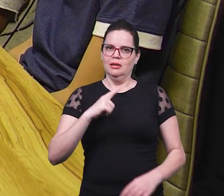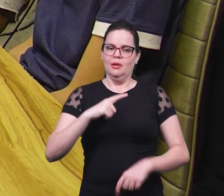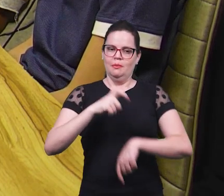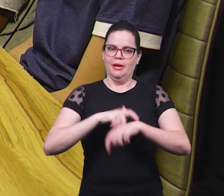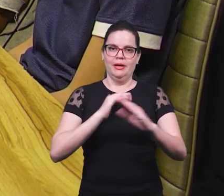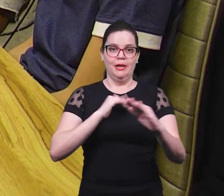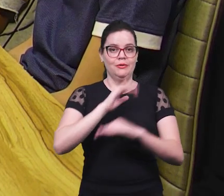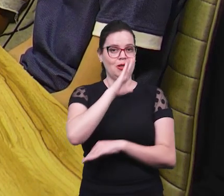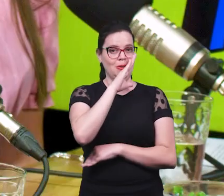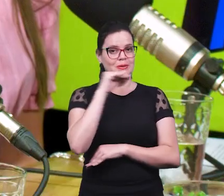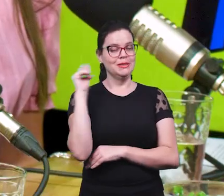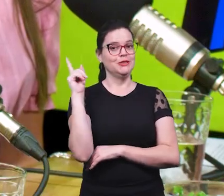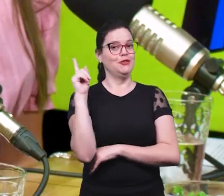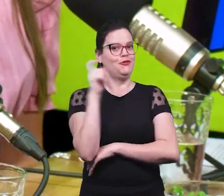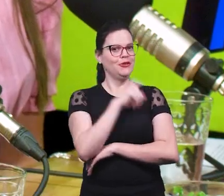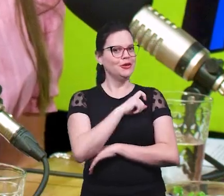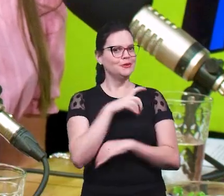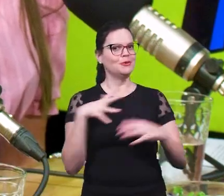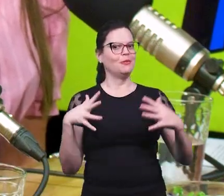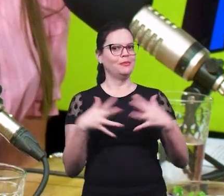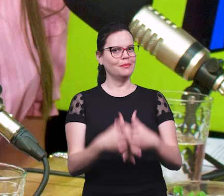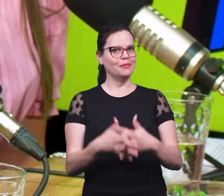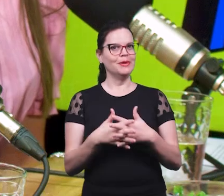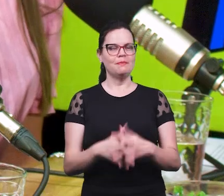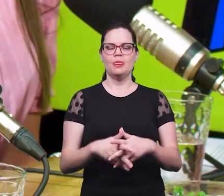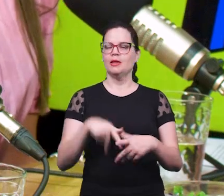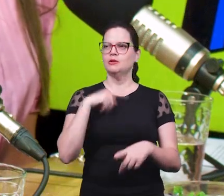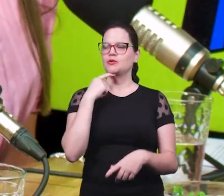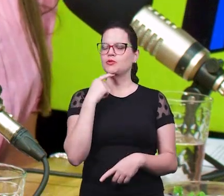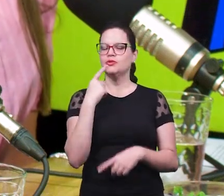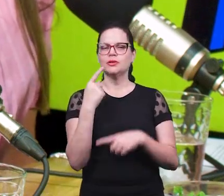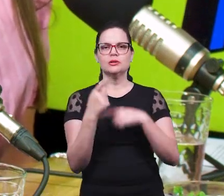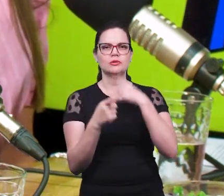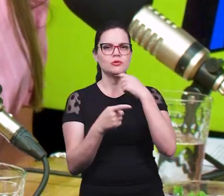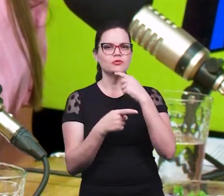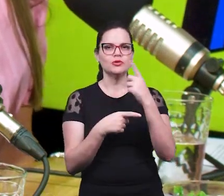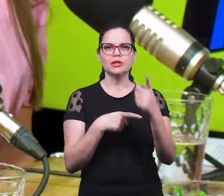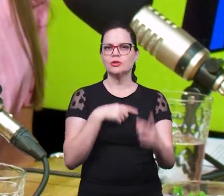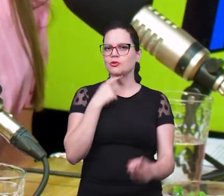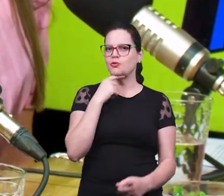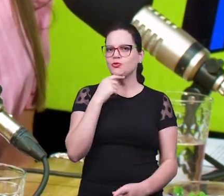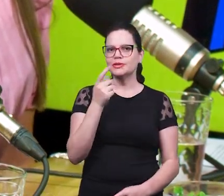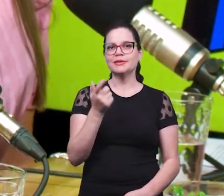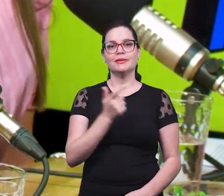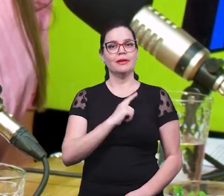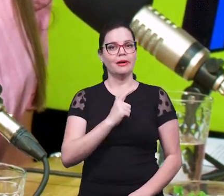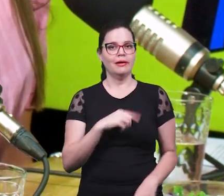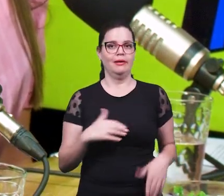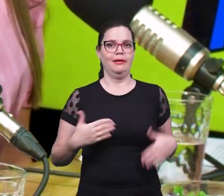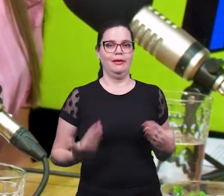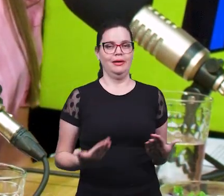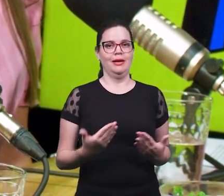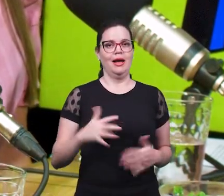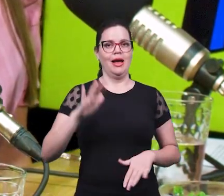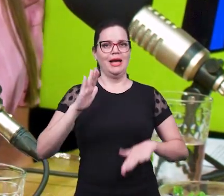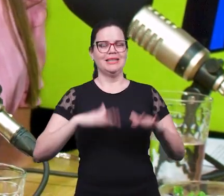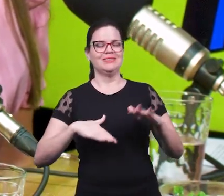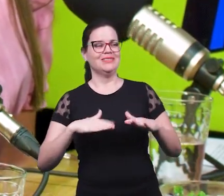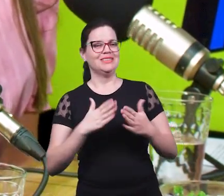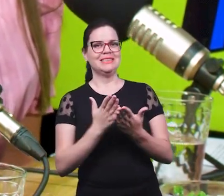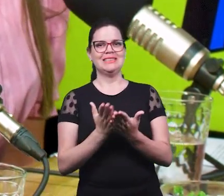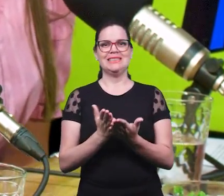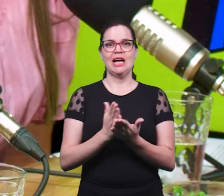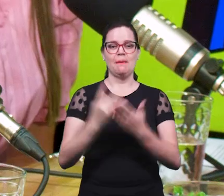né, Jaque? Com certeza, né? E as dúvidas as complexidades chegam. Chegam as dúvidas, as complexidades,